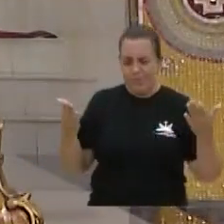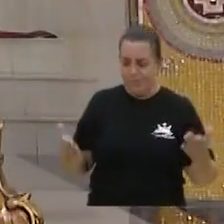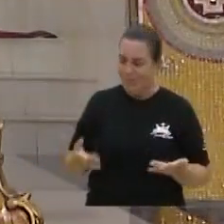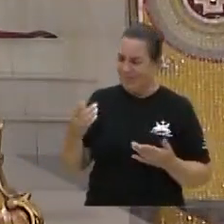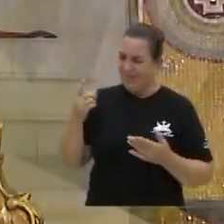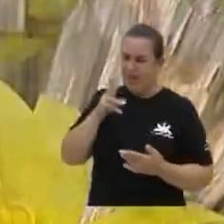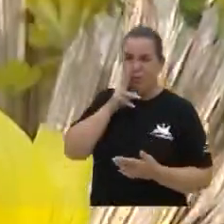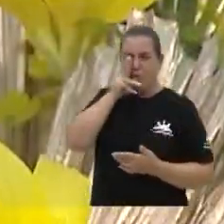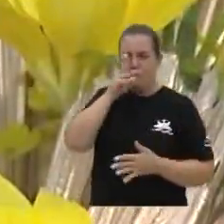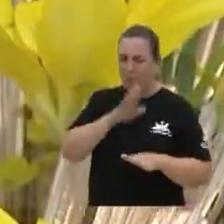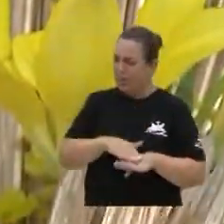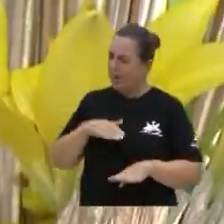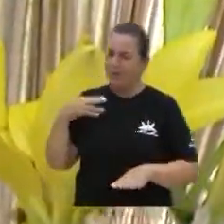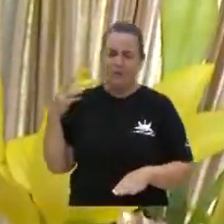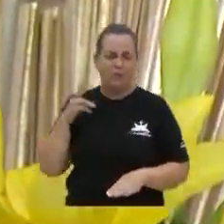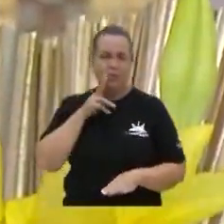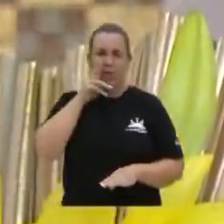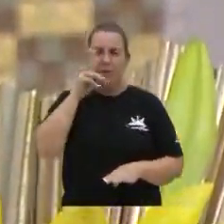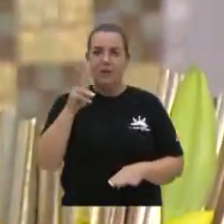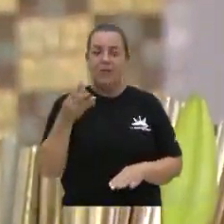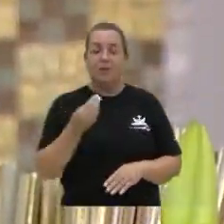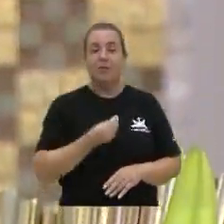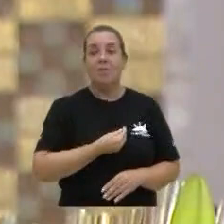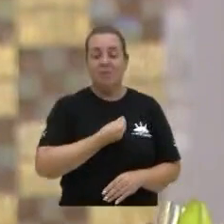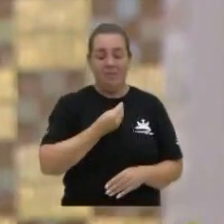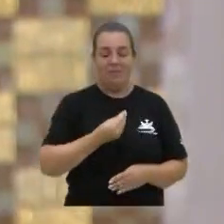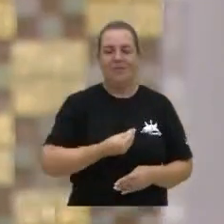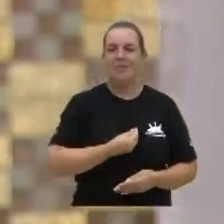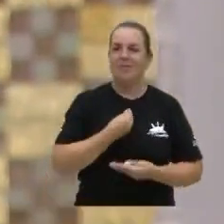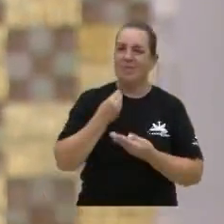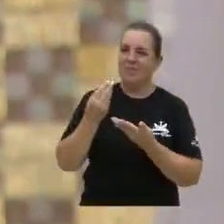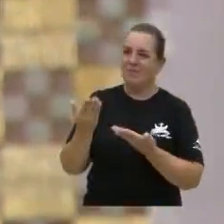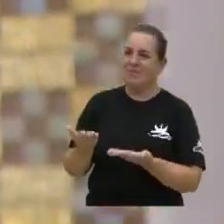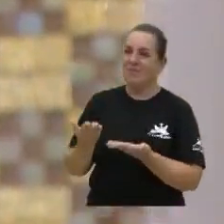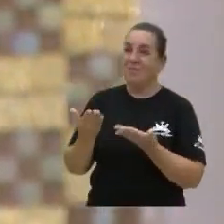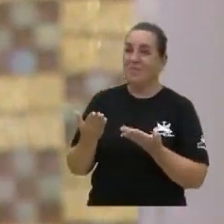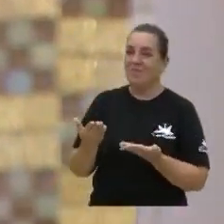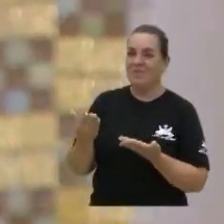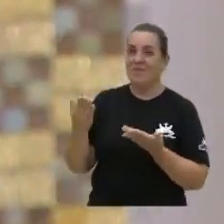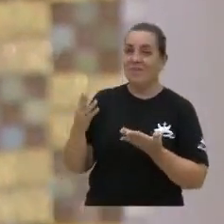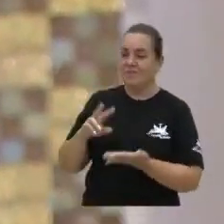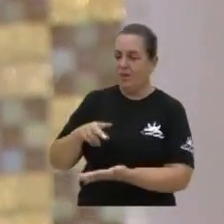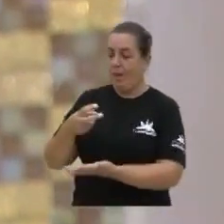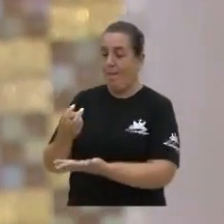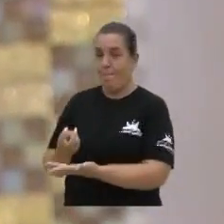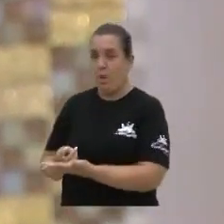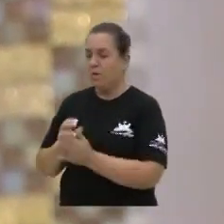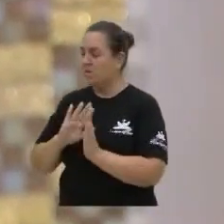É a vida que enfrenta a morte.